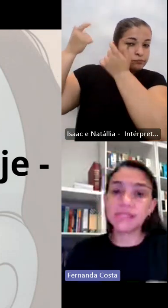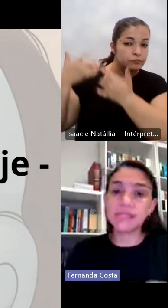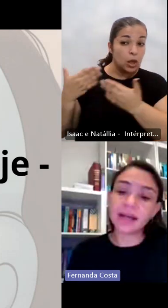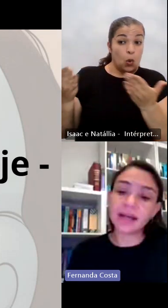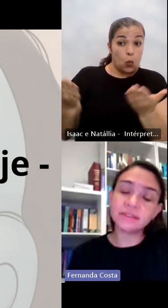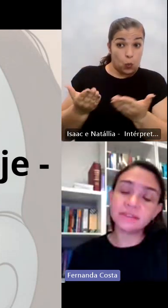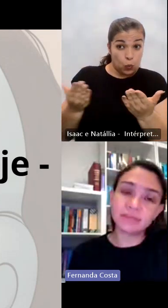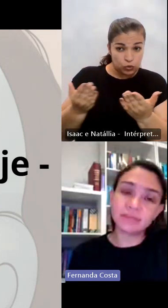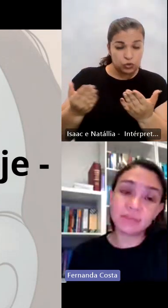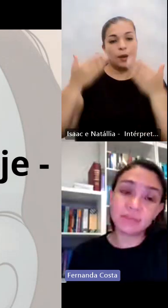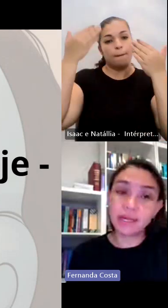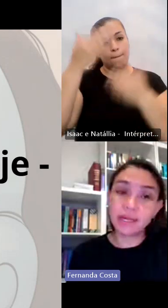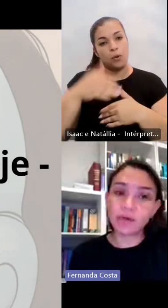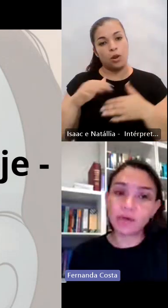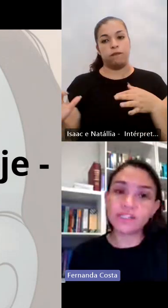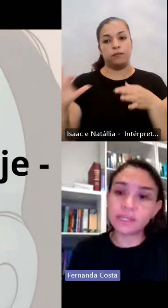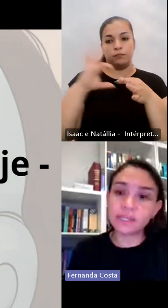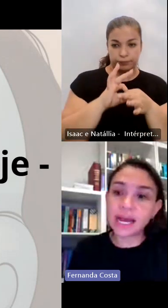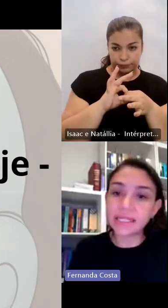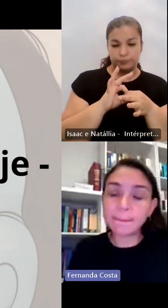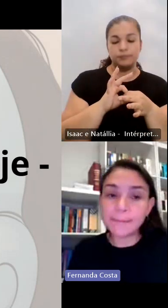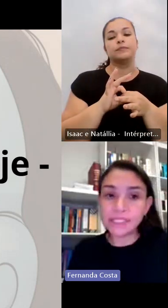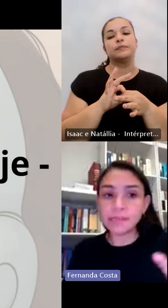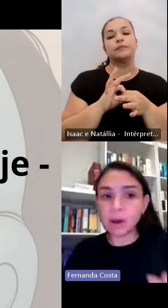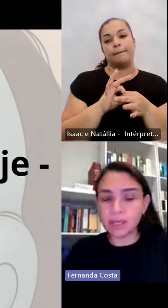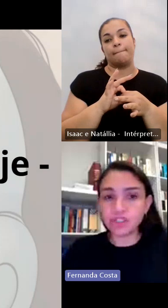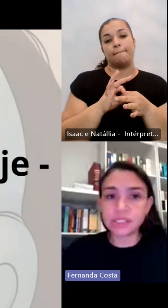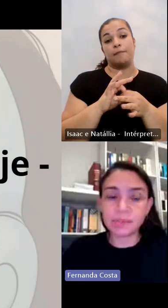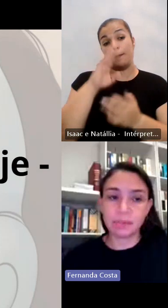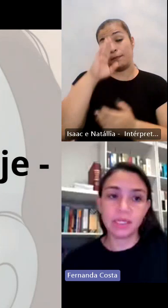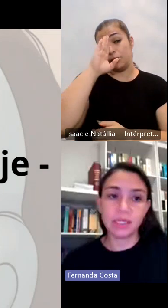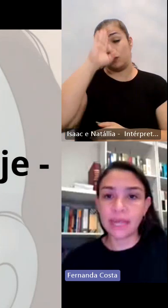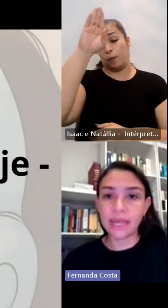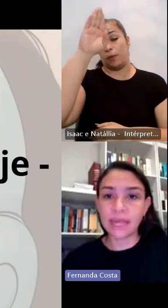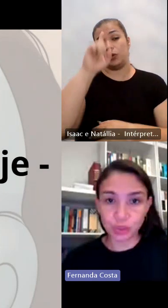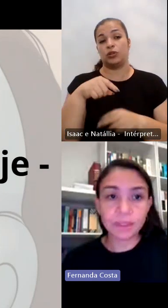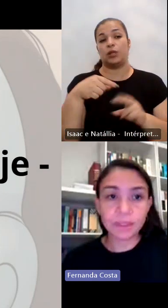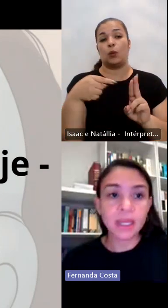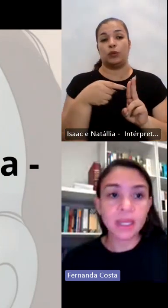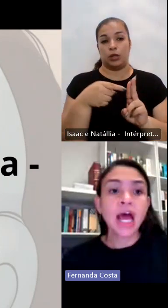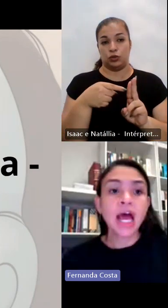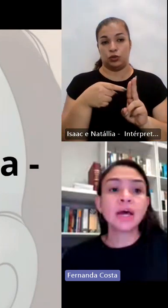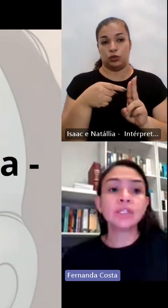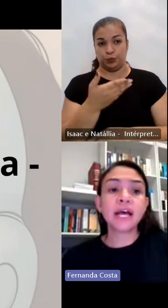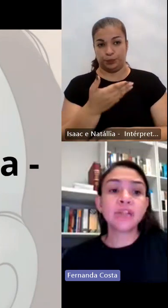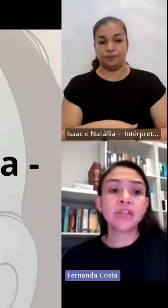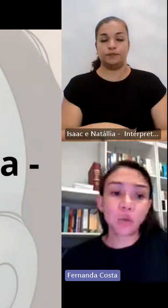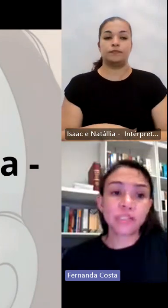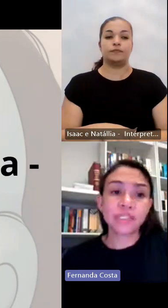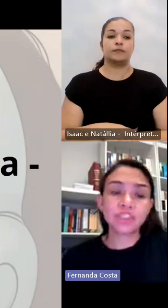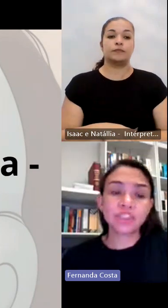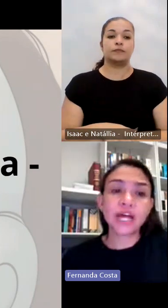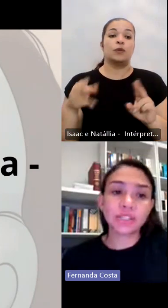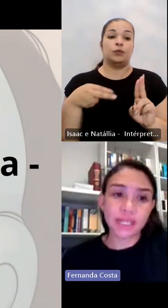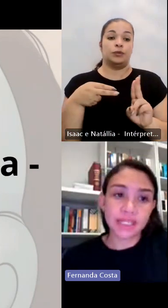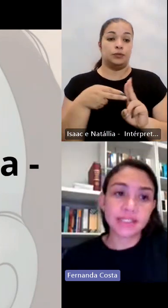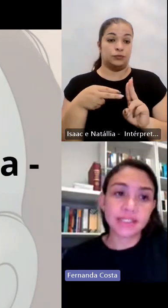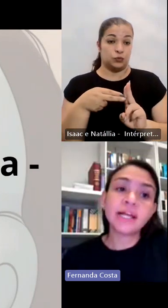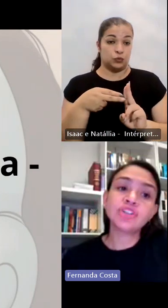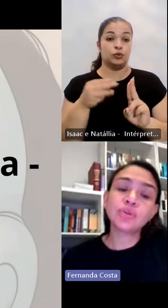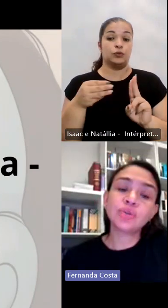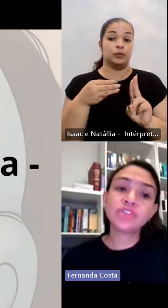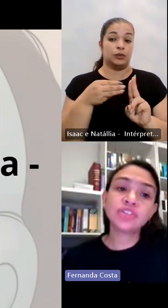ser baseada, essa primeira prova vai ser baseada principalmente nessa primeira unidade. Na unidade 2 e na unidade